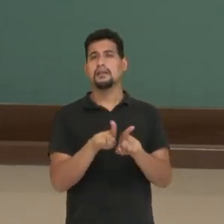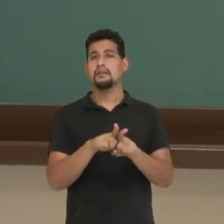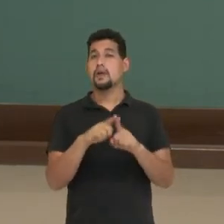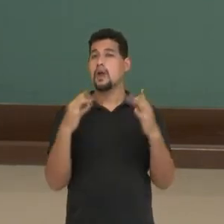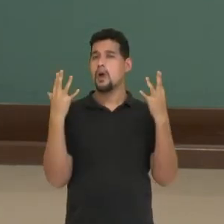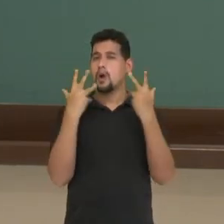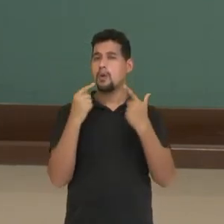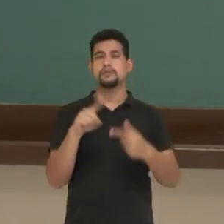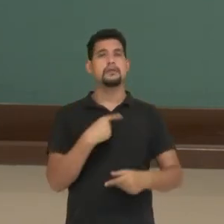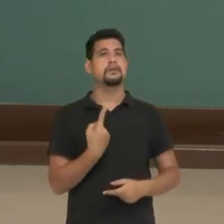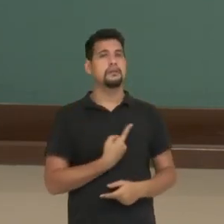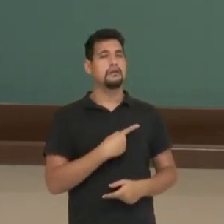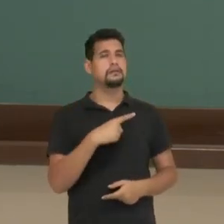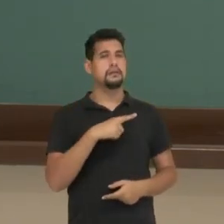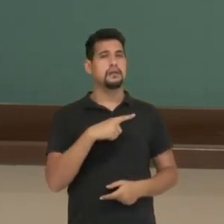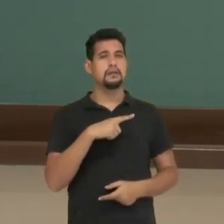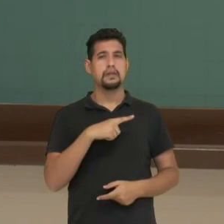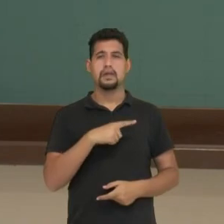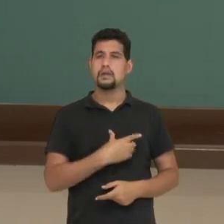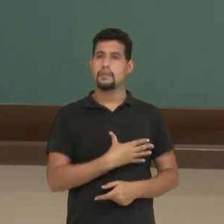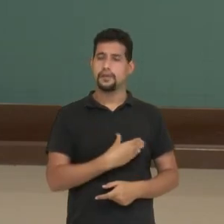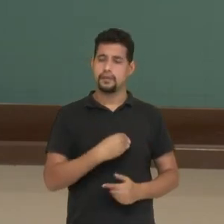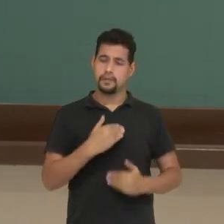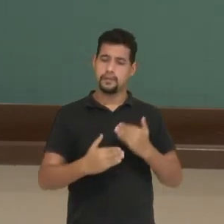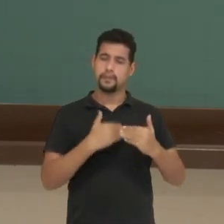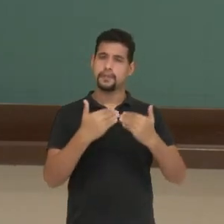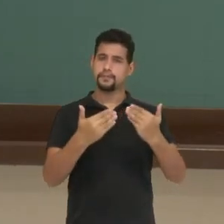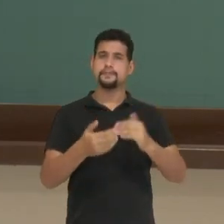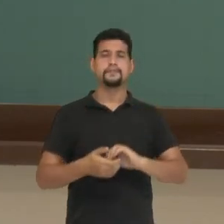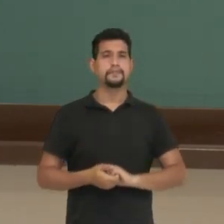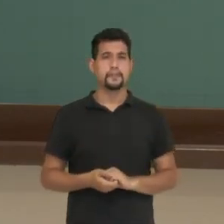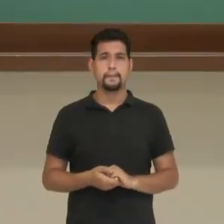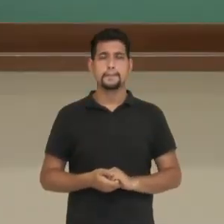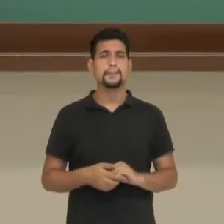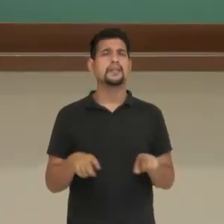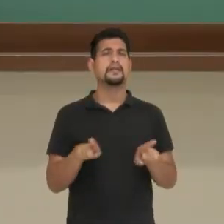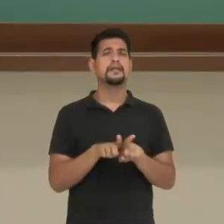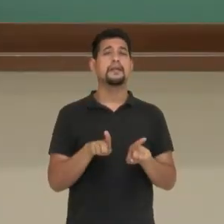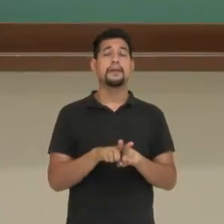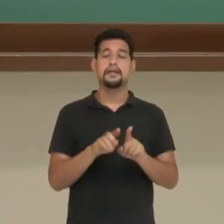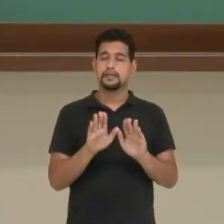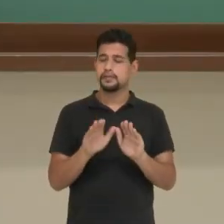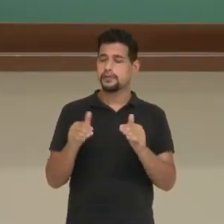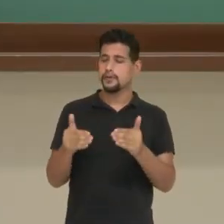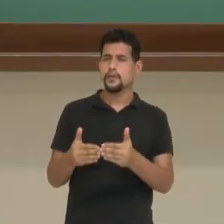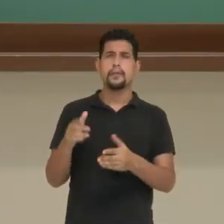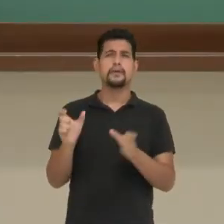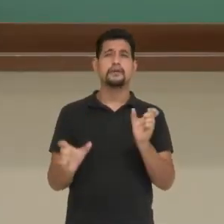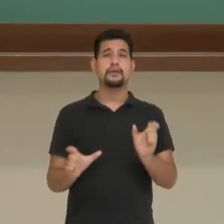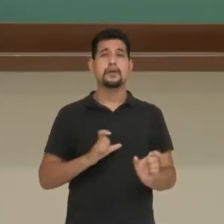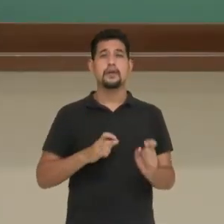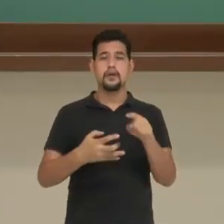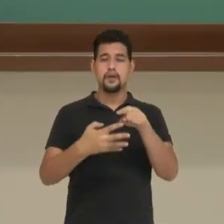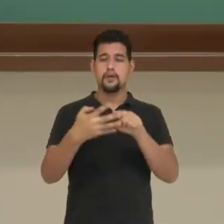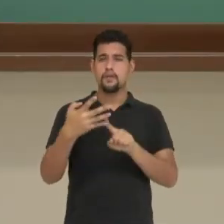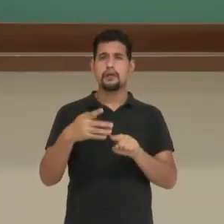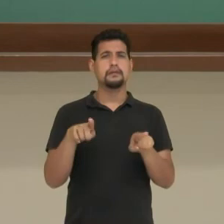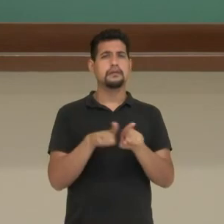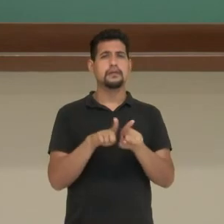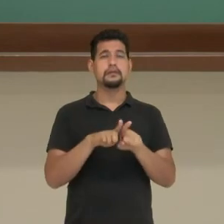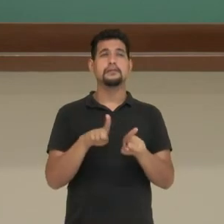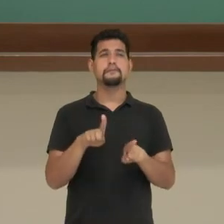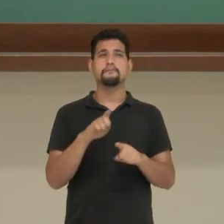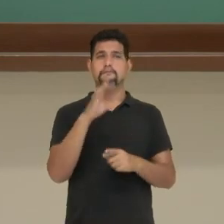e nós que temos o bebê é gerado dentro da placenta. E dentro desse grupo placentália tem 4 ordens: rodente,